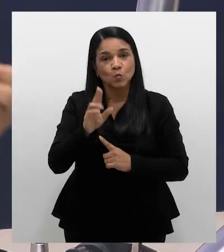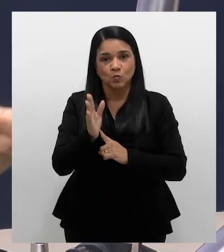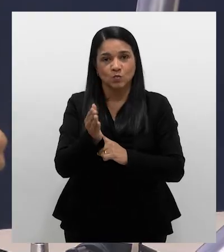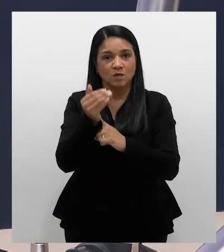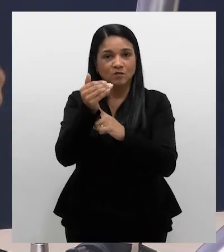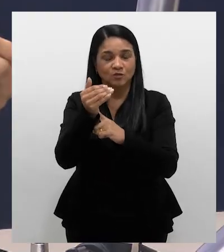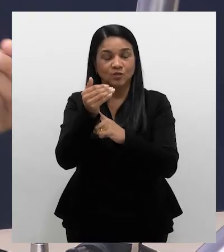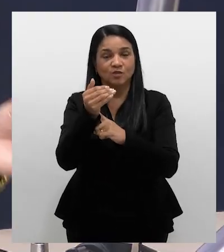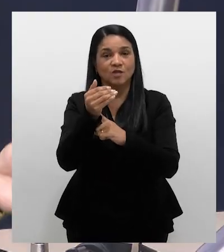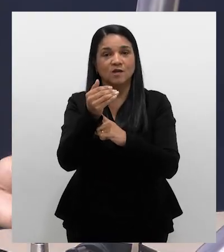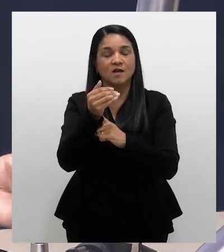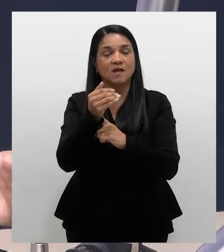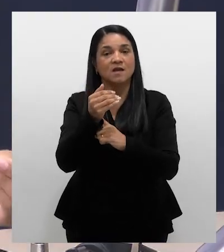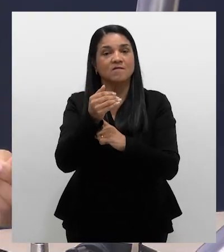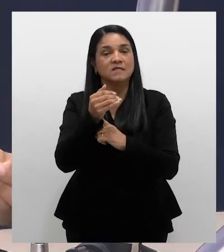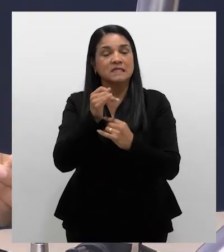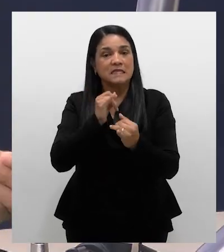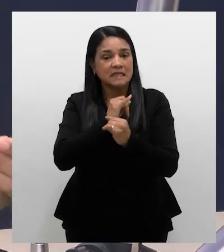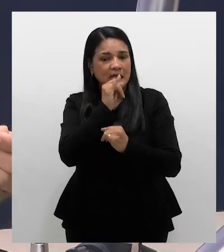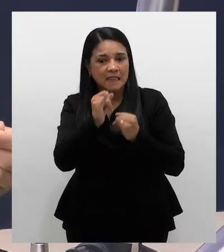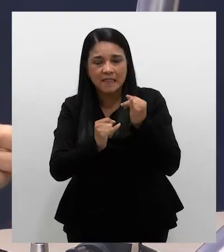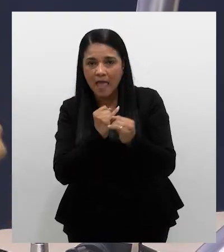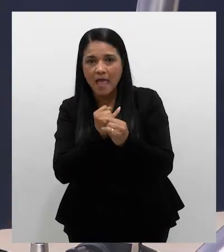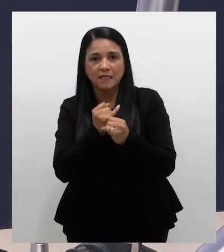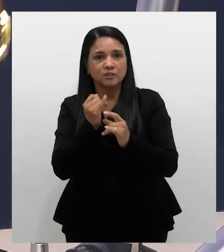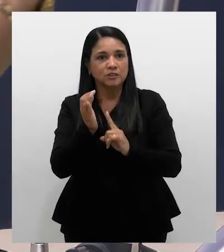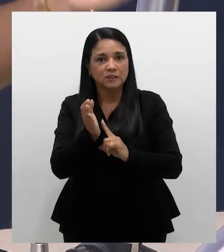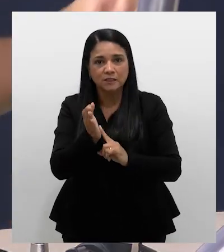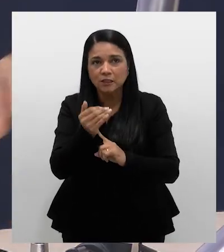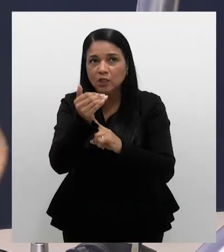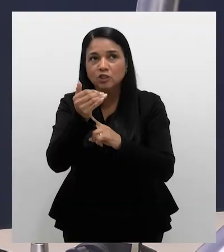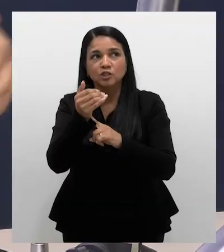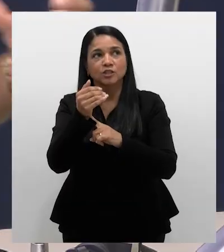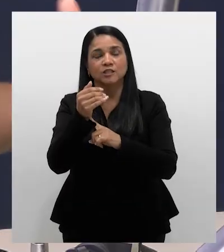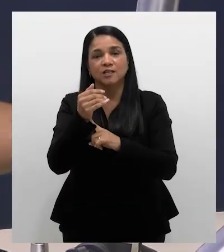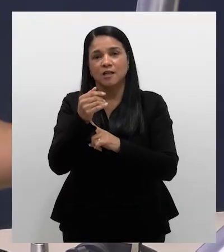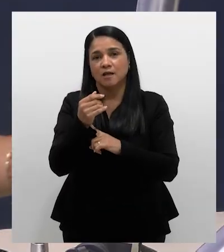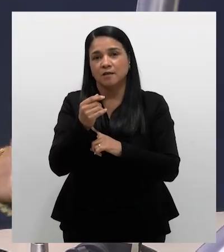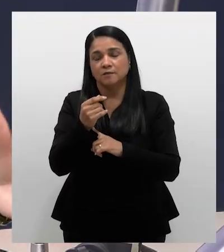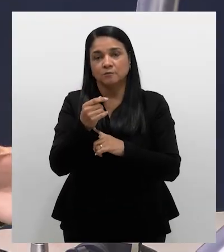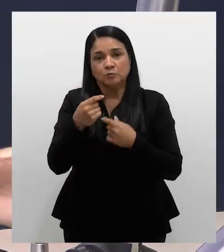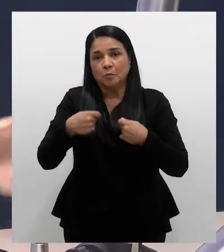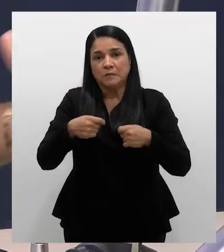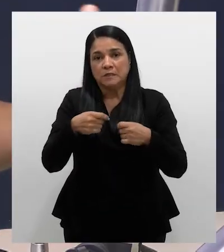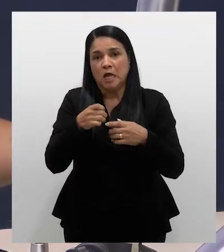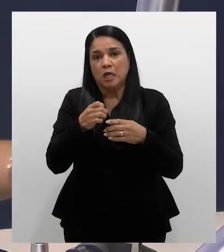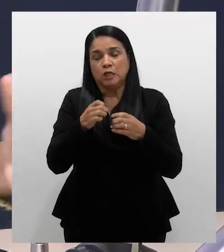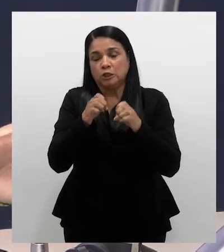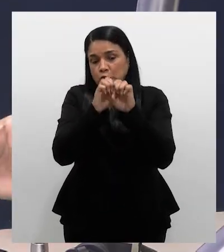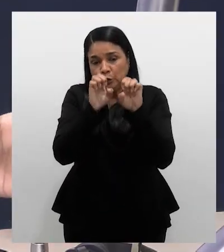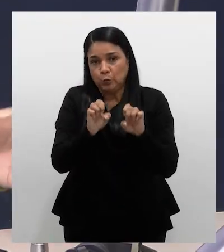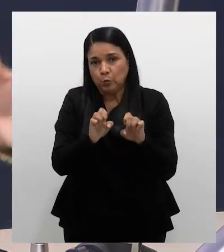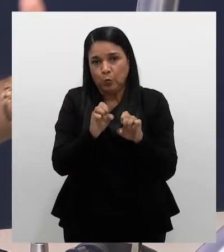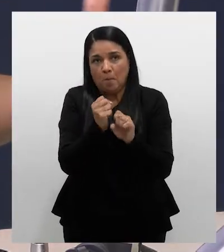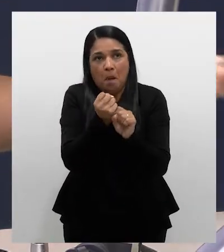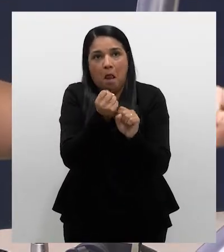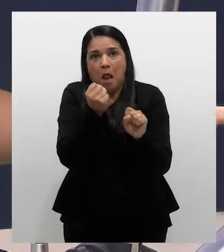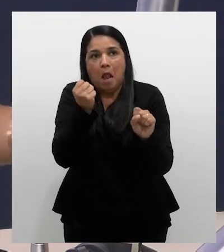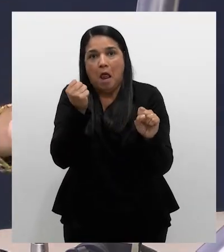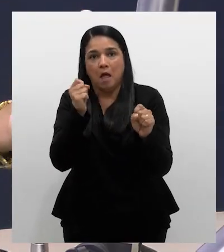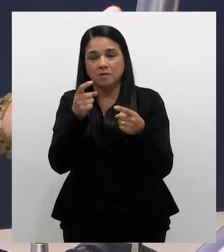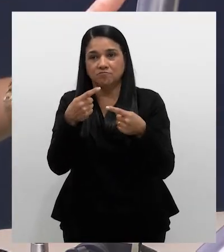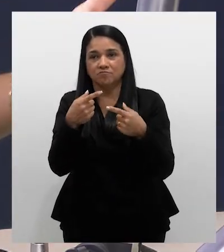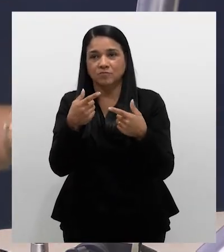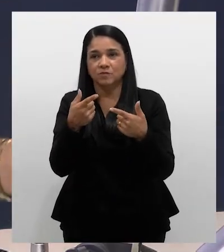é um custo-benefício baixo, né? Você não precisa se encher de estrutura, de infraestrutura, que